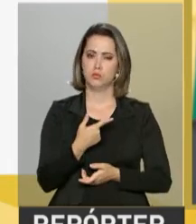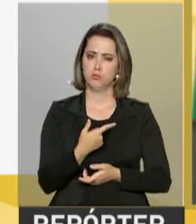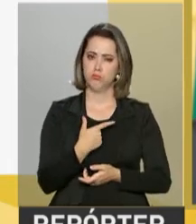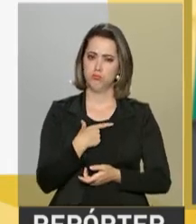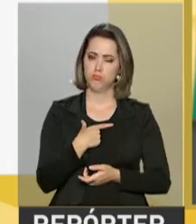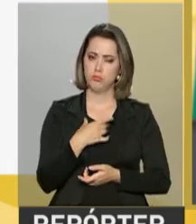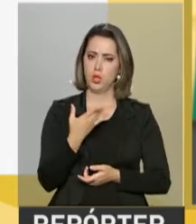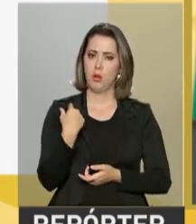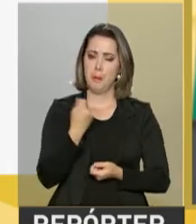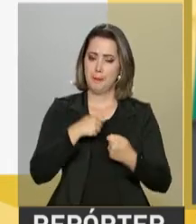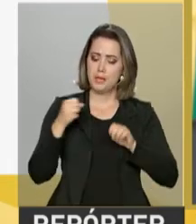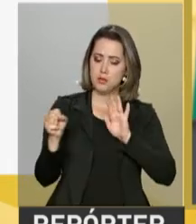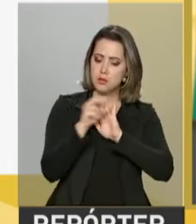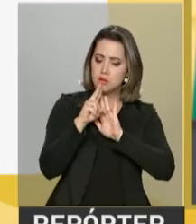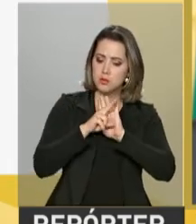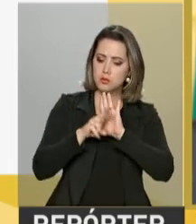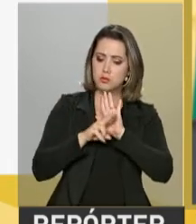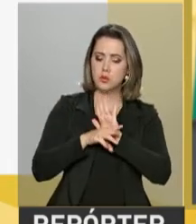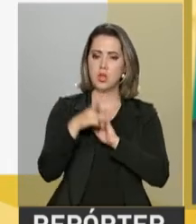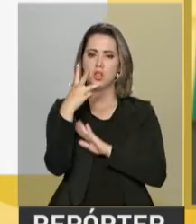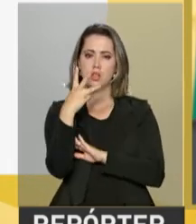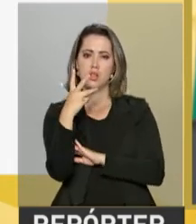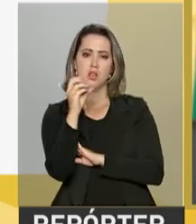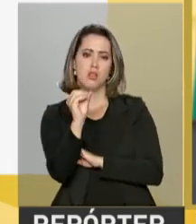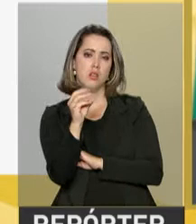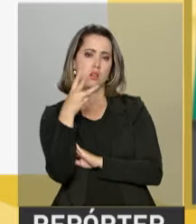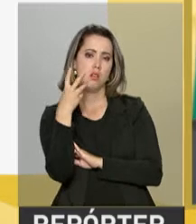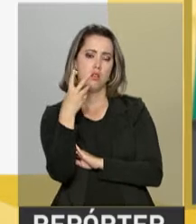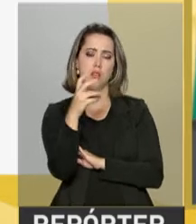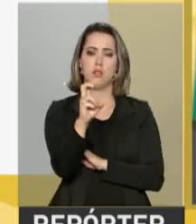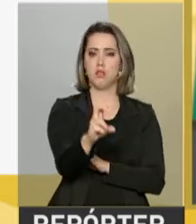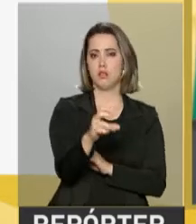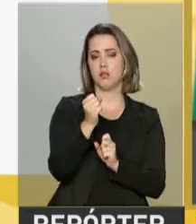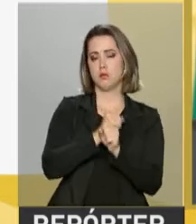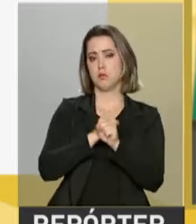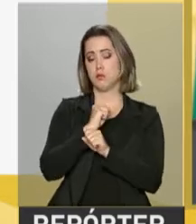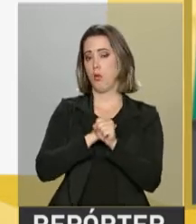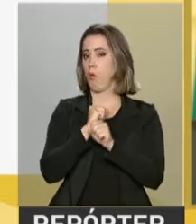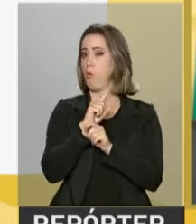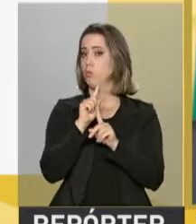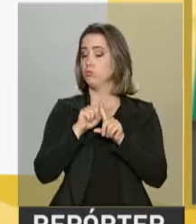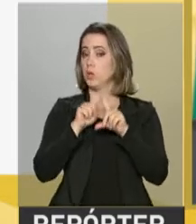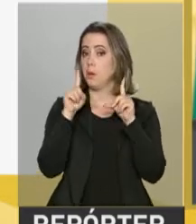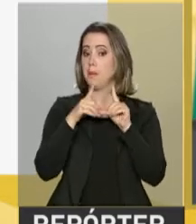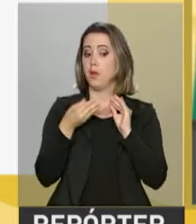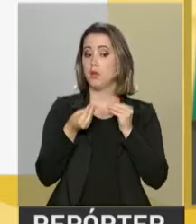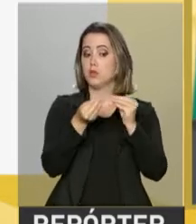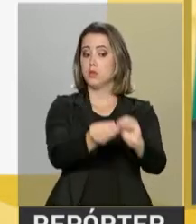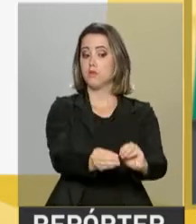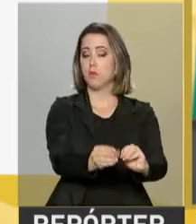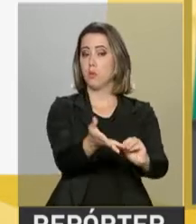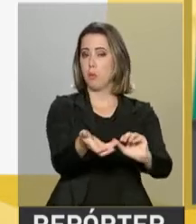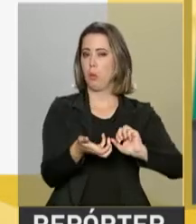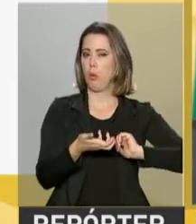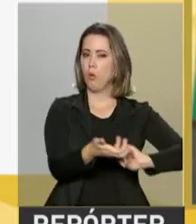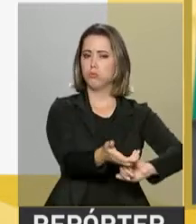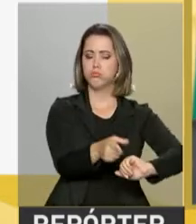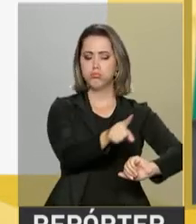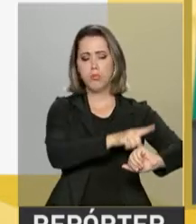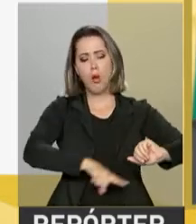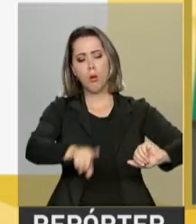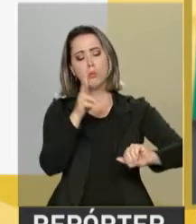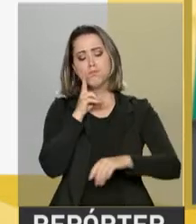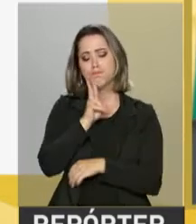uma reforma que dure 30 35 anos o que acontece o congresso o congresso fez uma série de